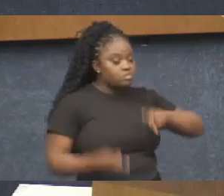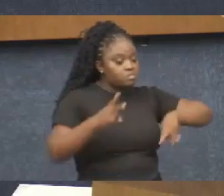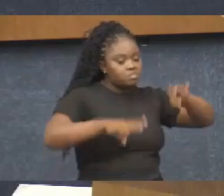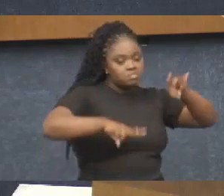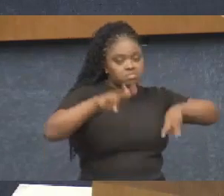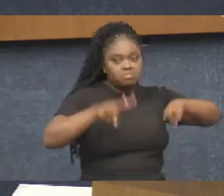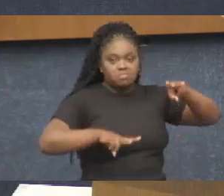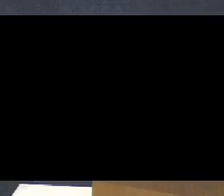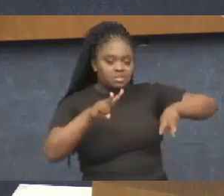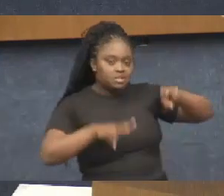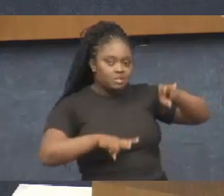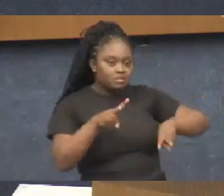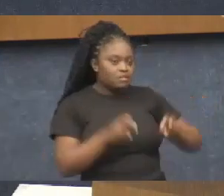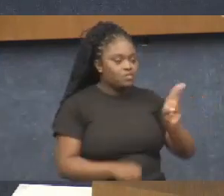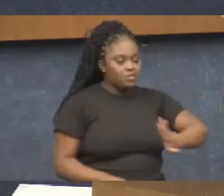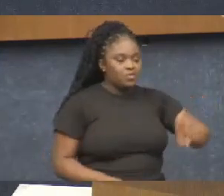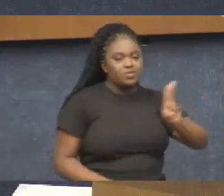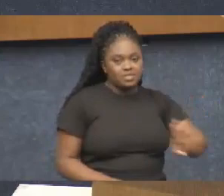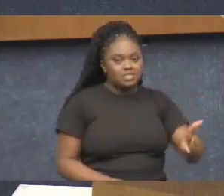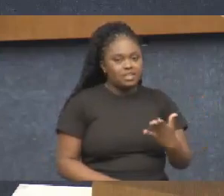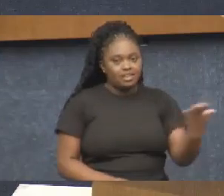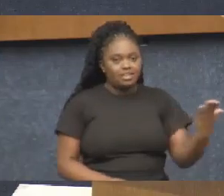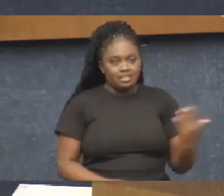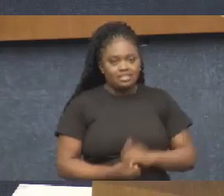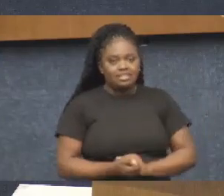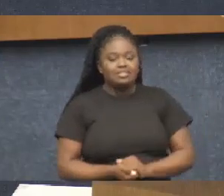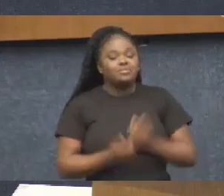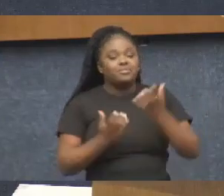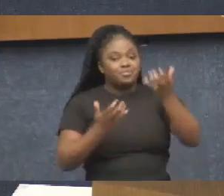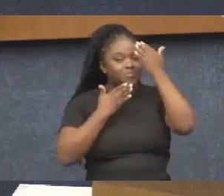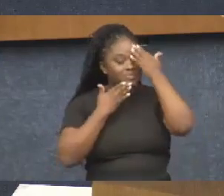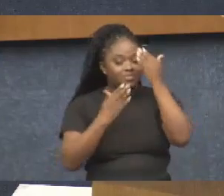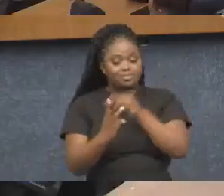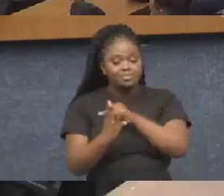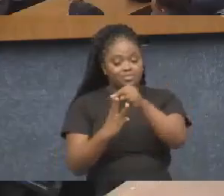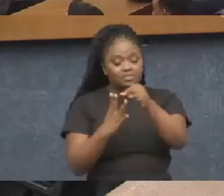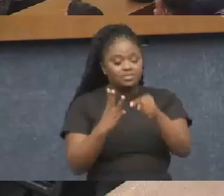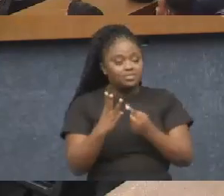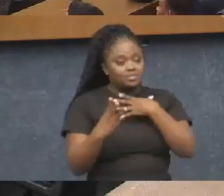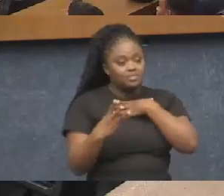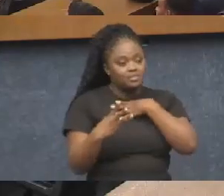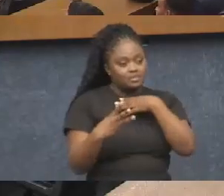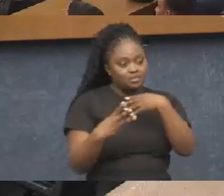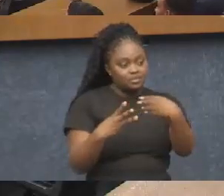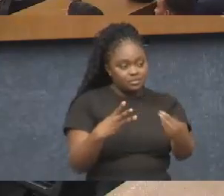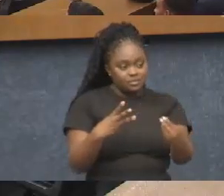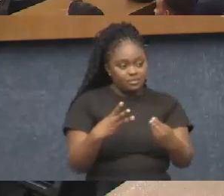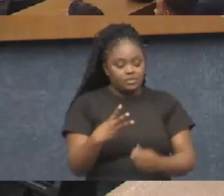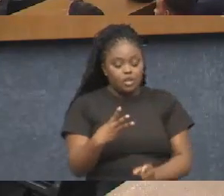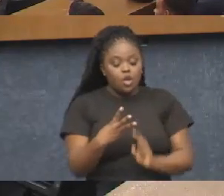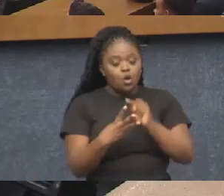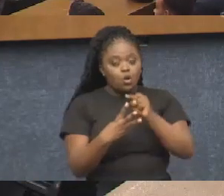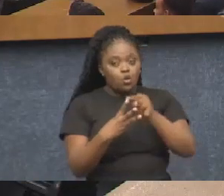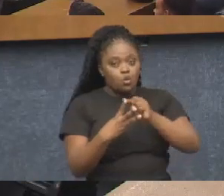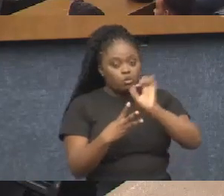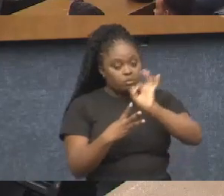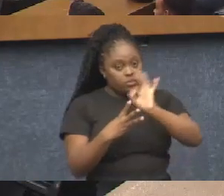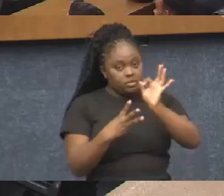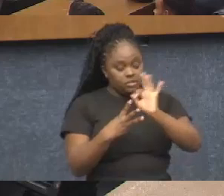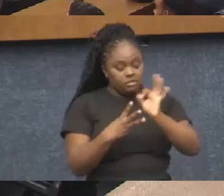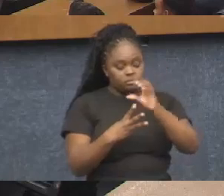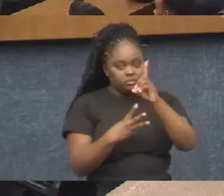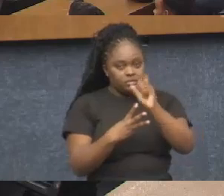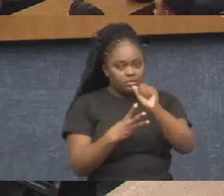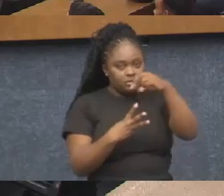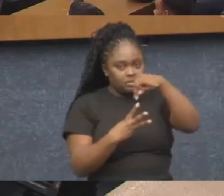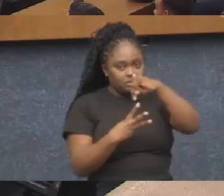e fazer candonga de vocês. É, agradecer aos meus 3 filhos, eu tenho 3, um deles foi planejado, que